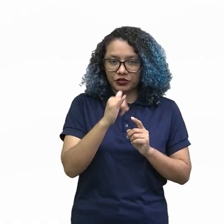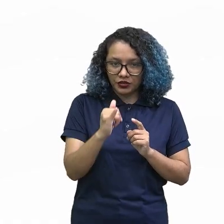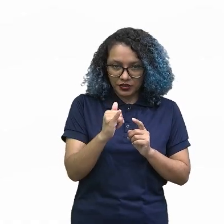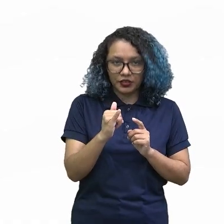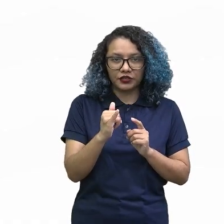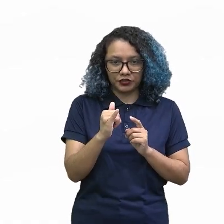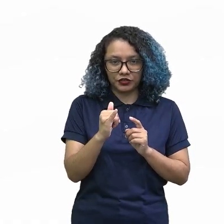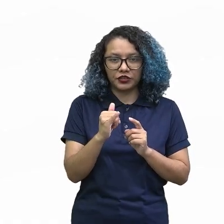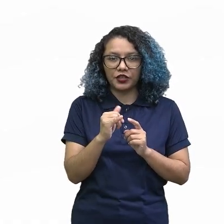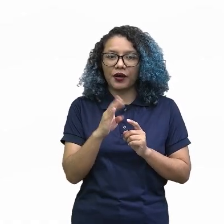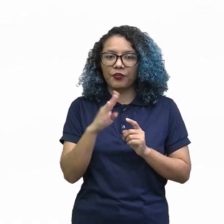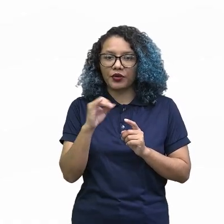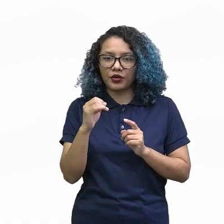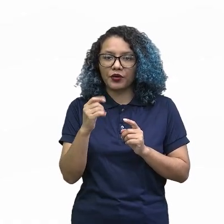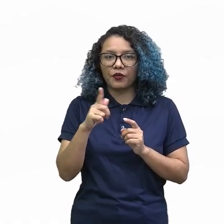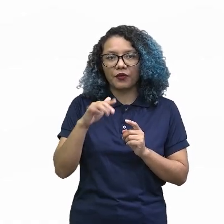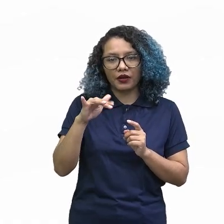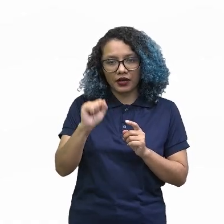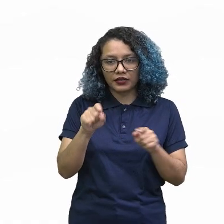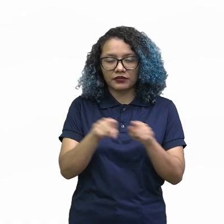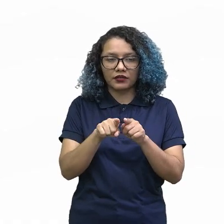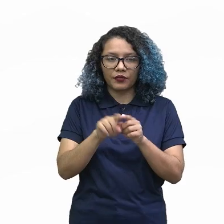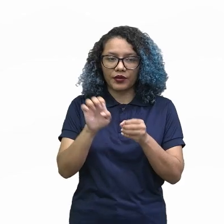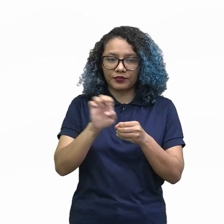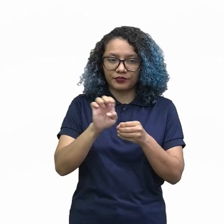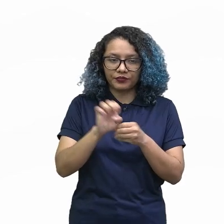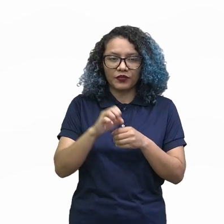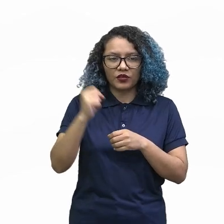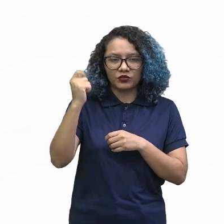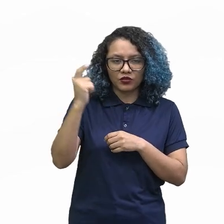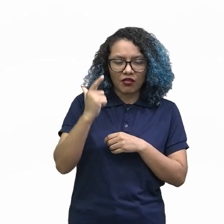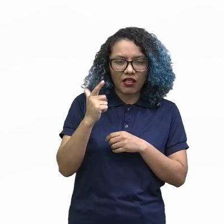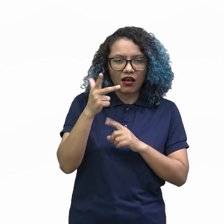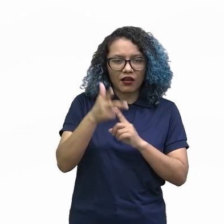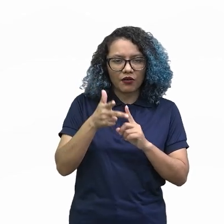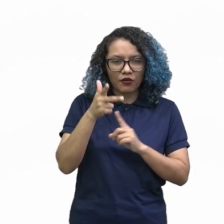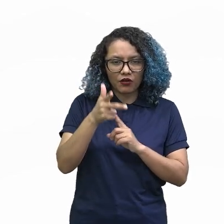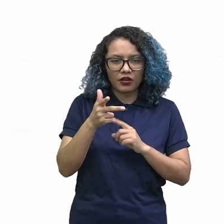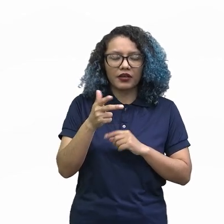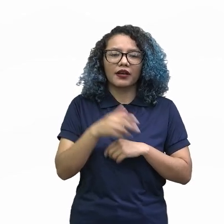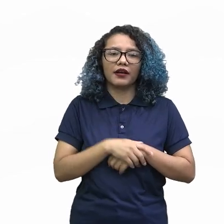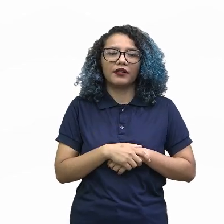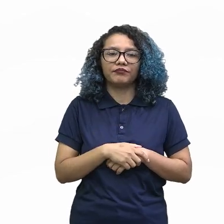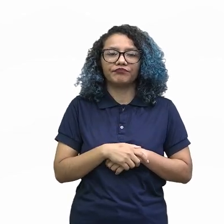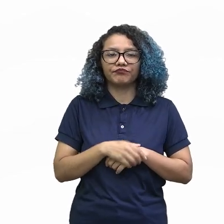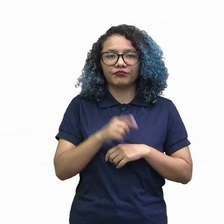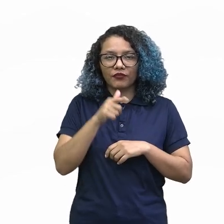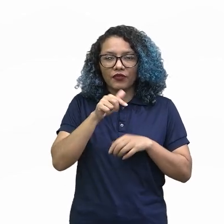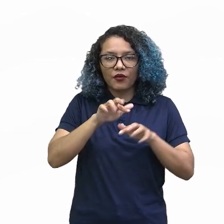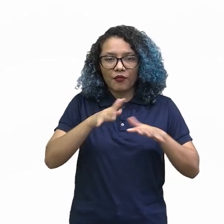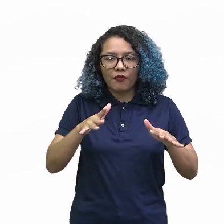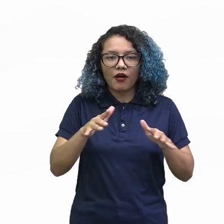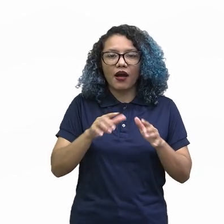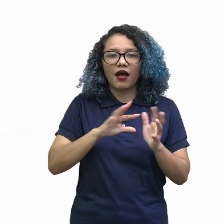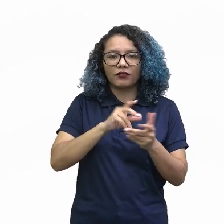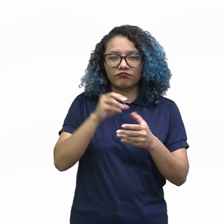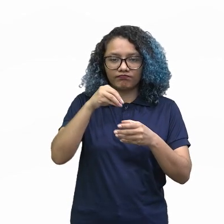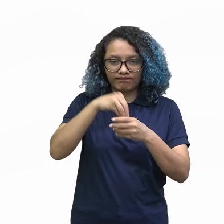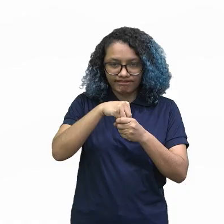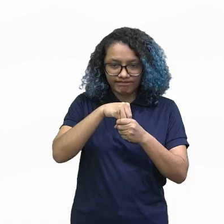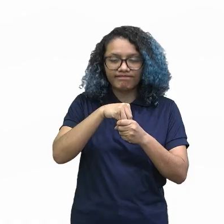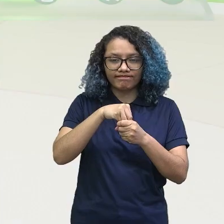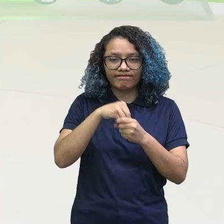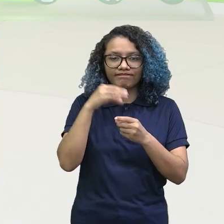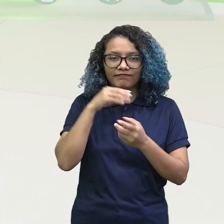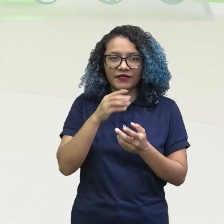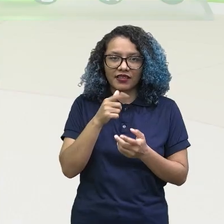energia, biogás e etanol, solar, eólica, maremotriz, geotérmica e hidrelétrica, né? Então,